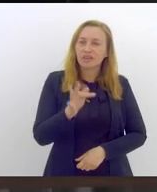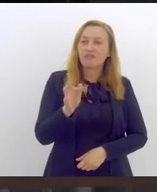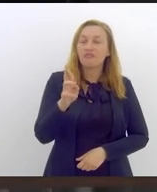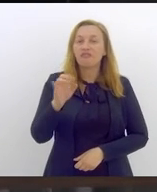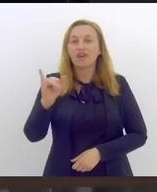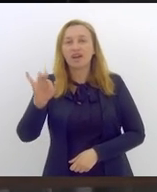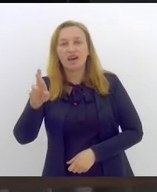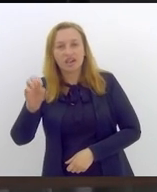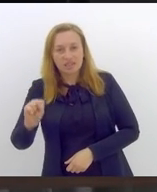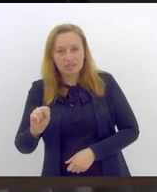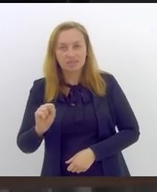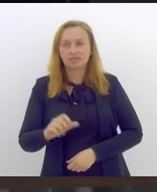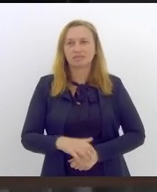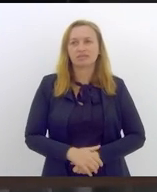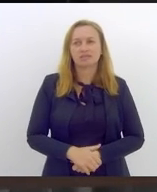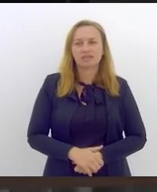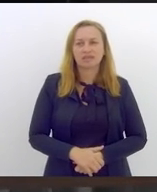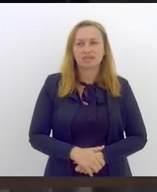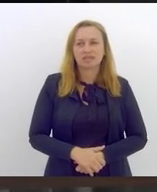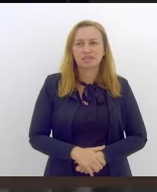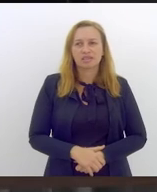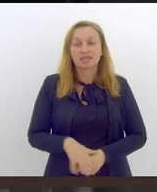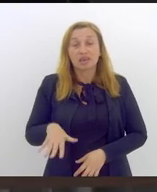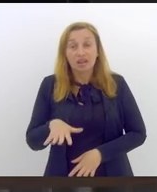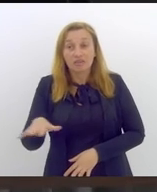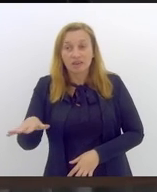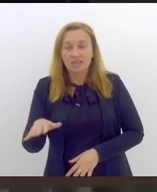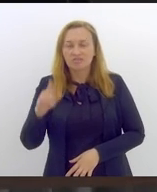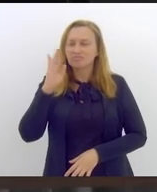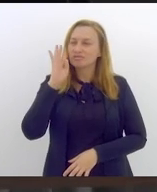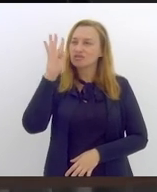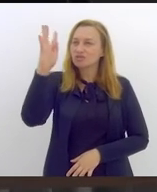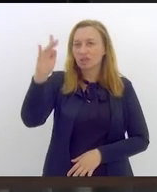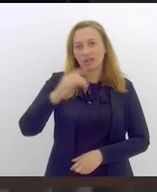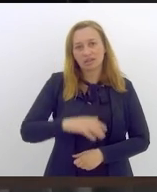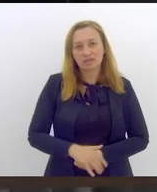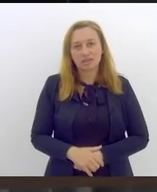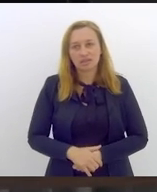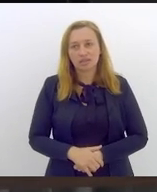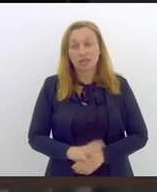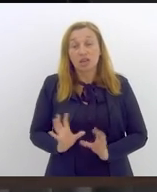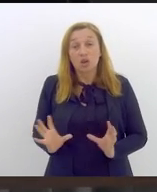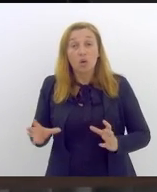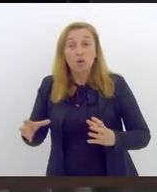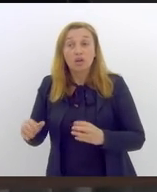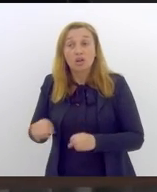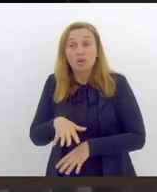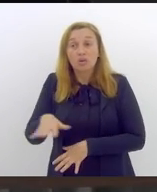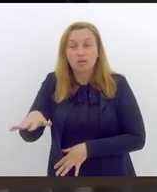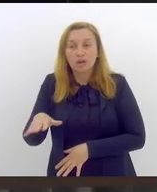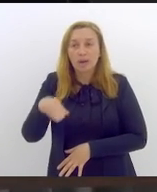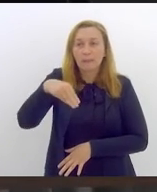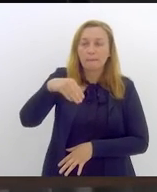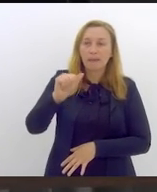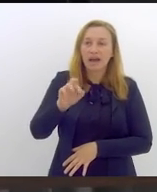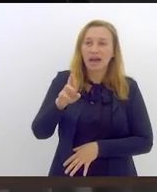rãs da Fazenda da Esperança da comunidade Maranata